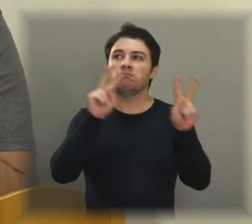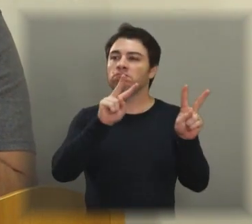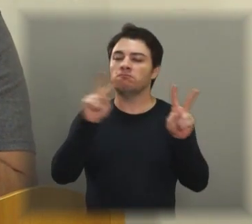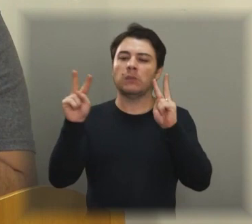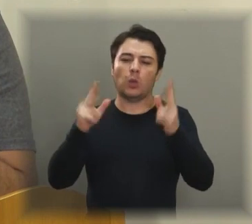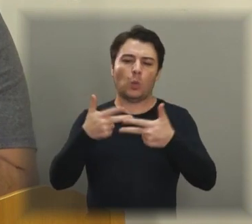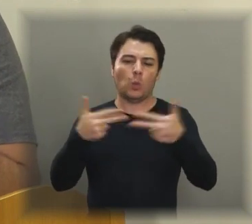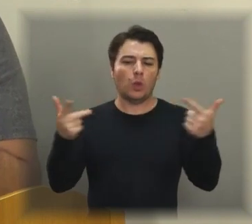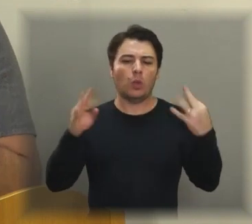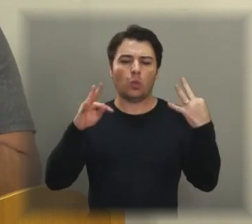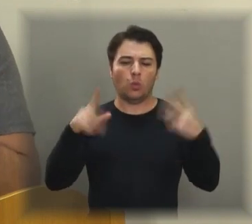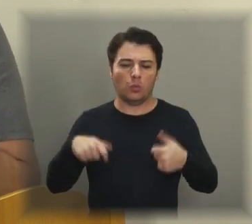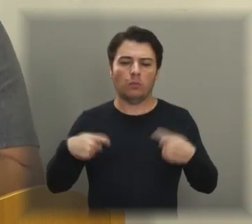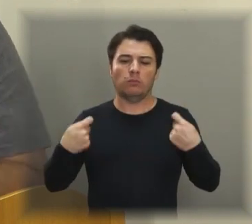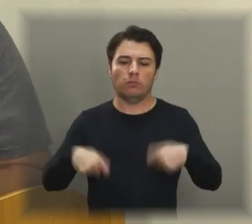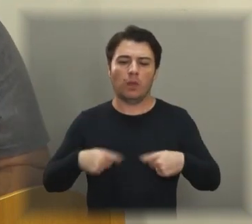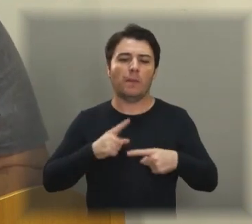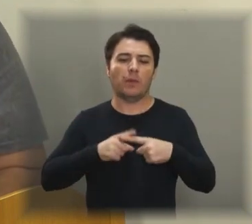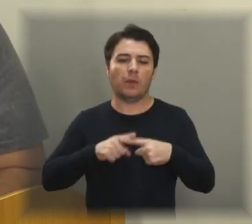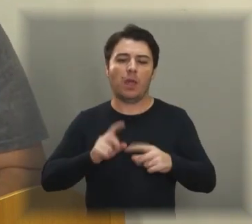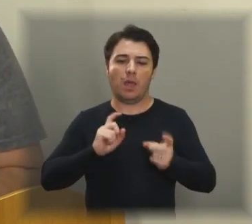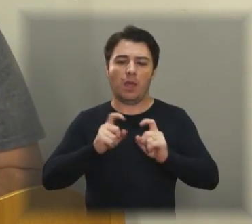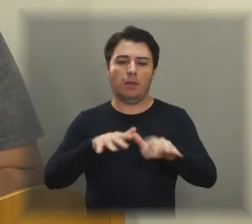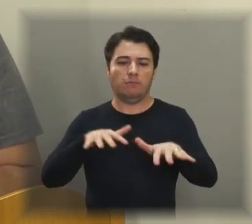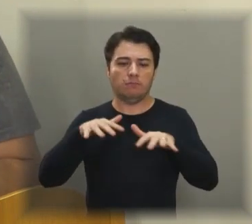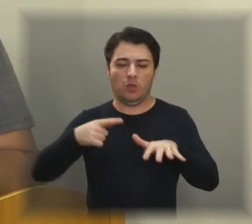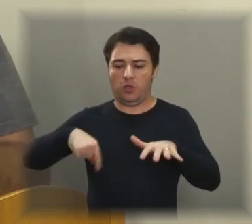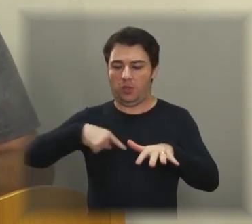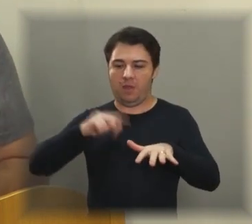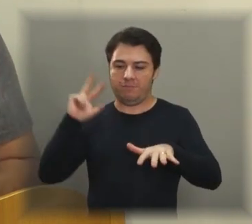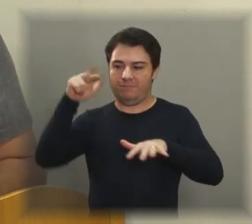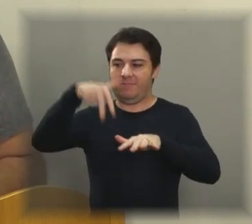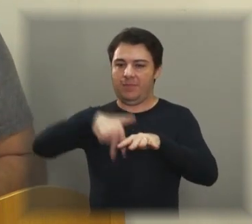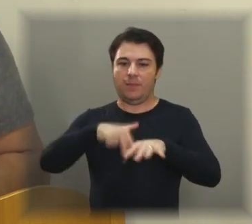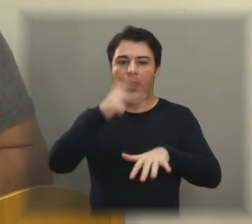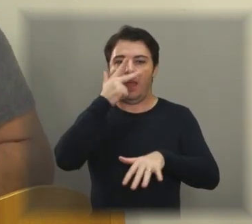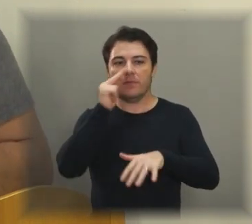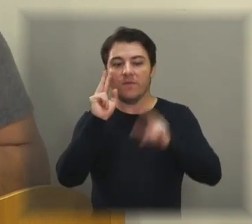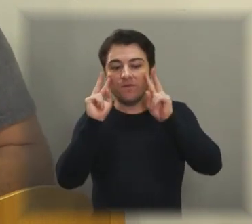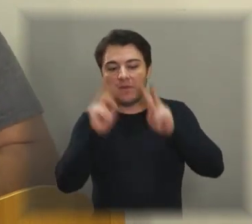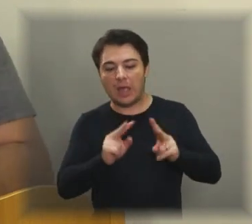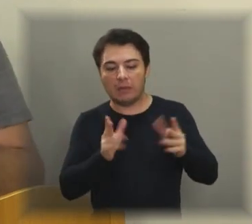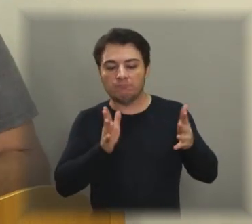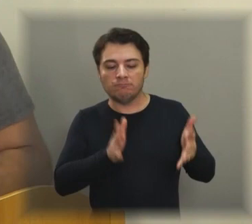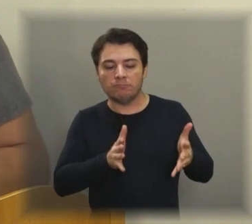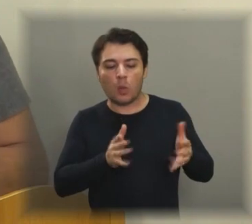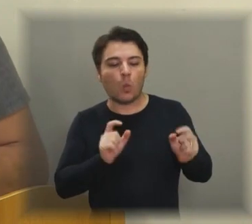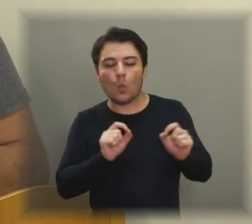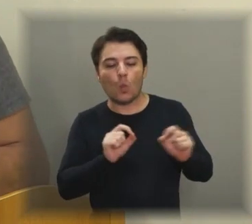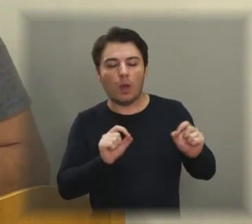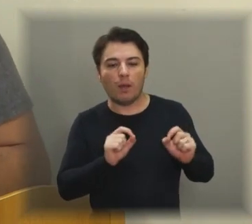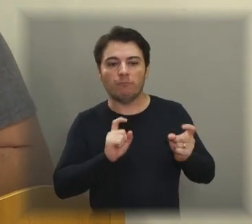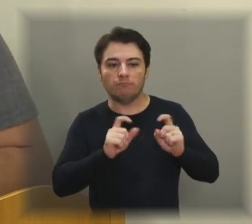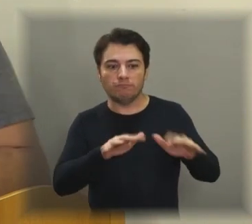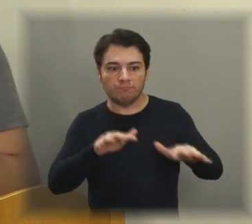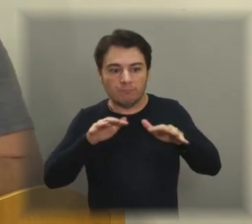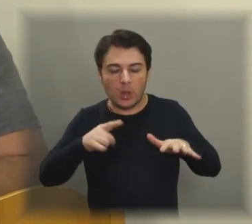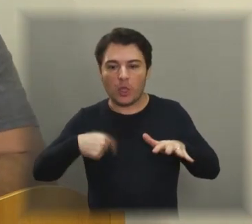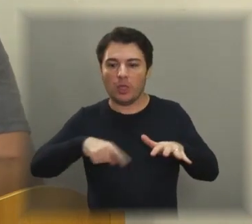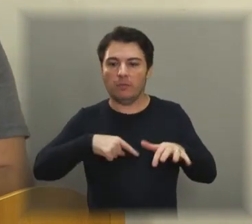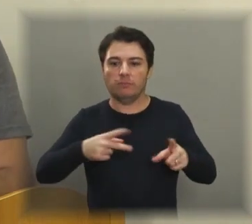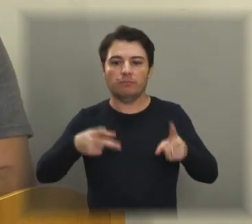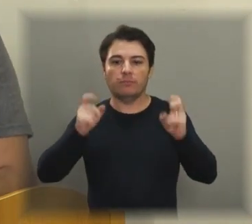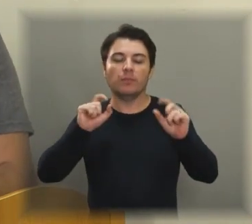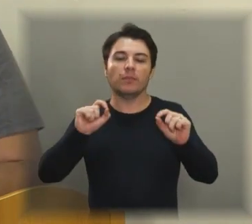todo né assim se vindo numa audiência dessa a gente está acostumado a olhar uma caixinha né aí a gente vem para uma audiência pública a gente